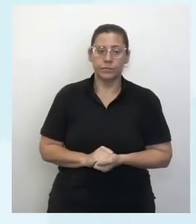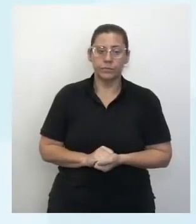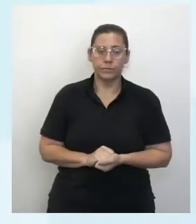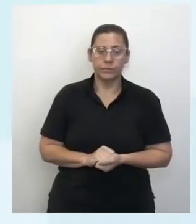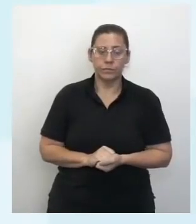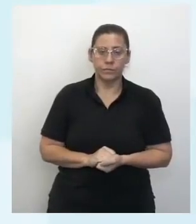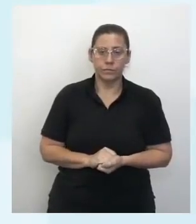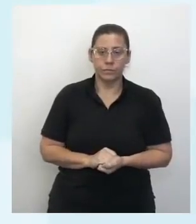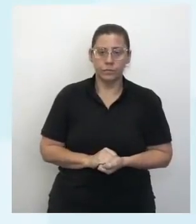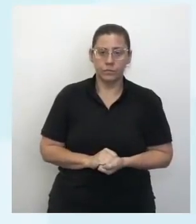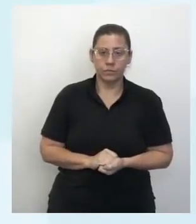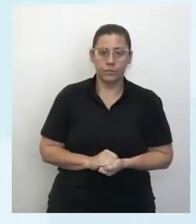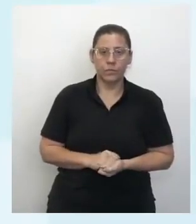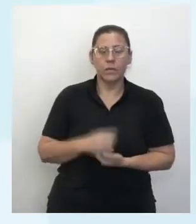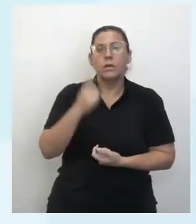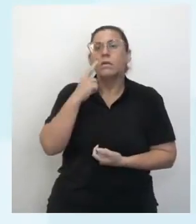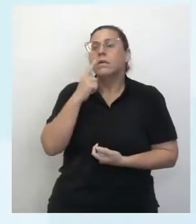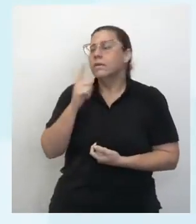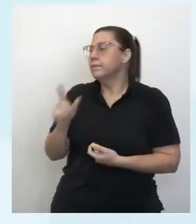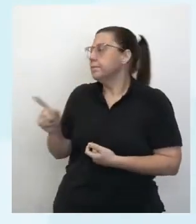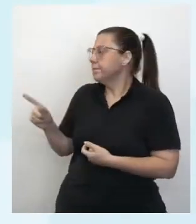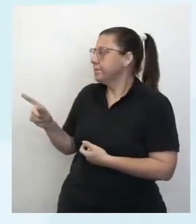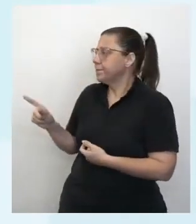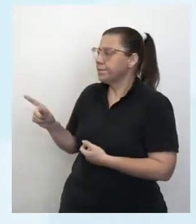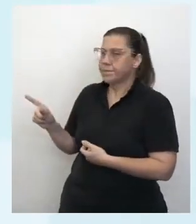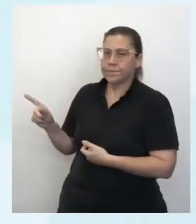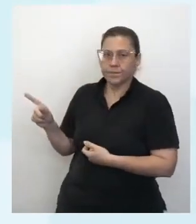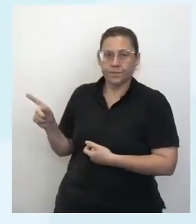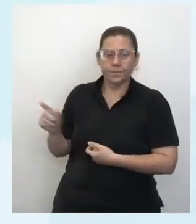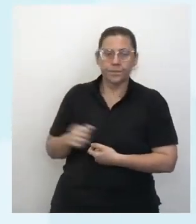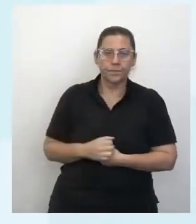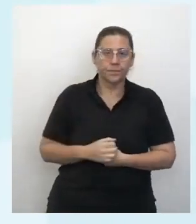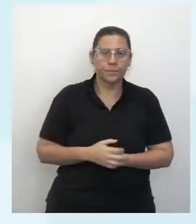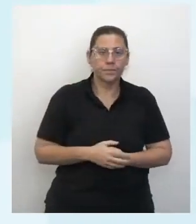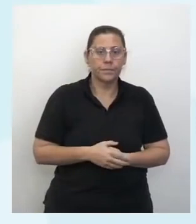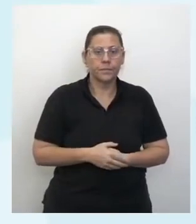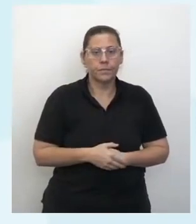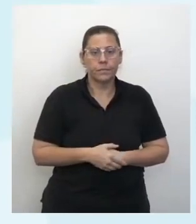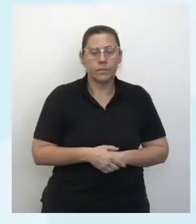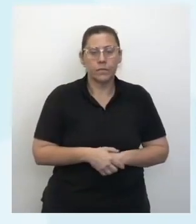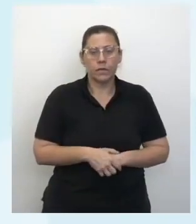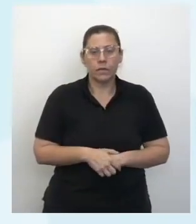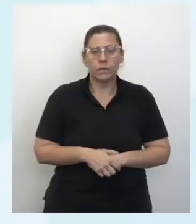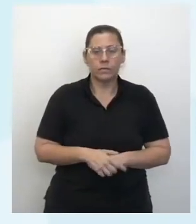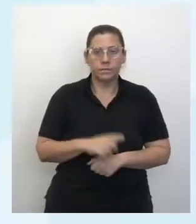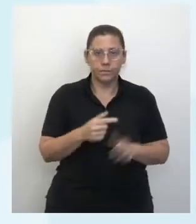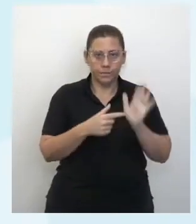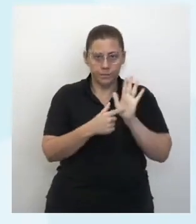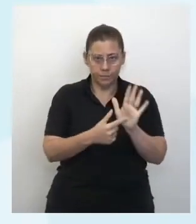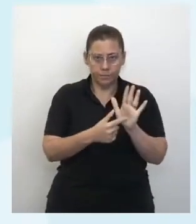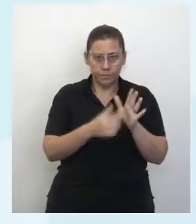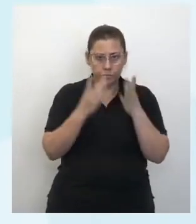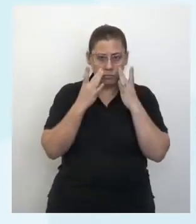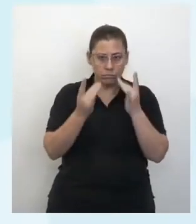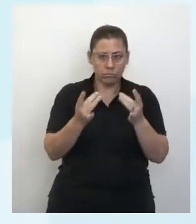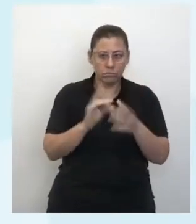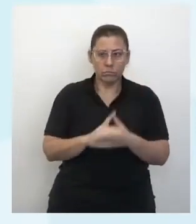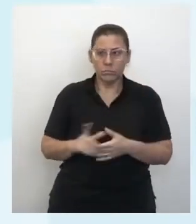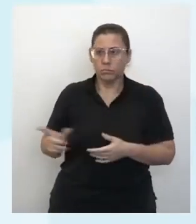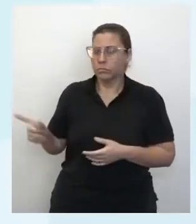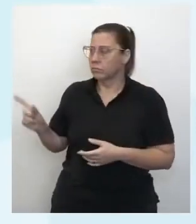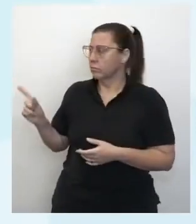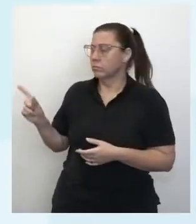Bom, aqui. Vamos ver alguns casos aí. Eu coloquei algumas figuras só para vocês colocarem um olhar atento nisso. Então, eu tenho